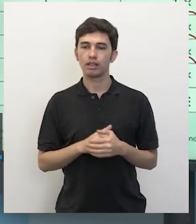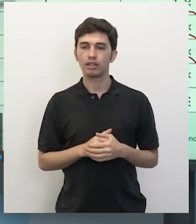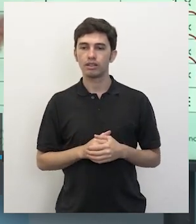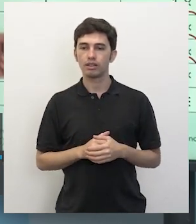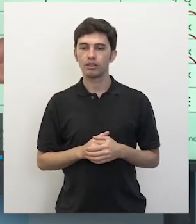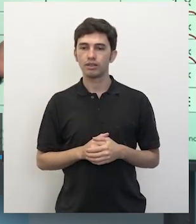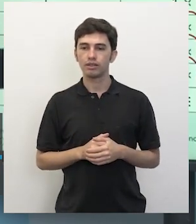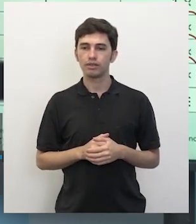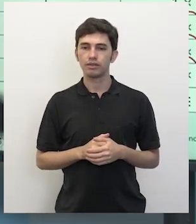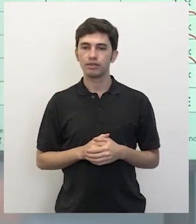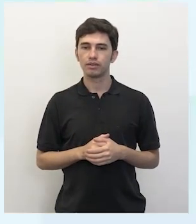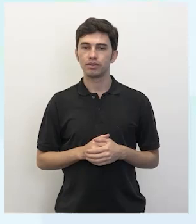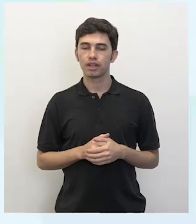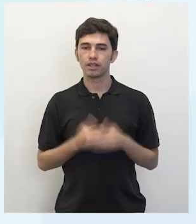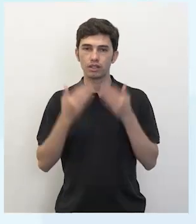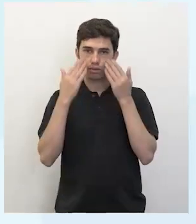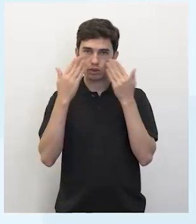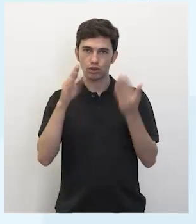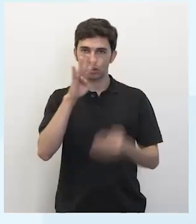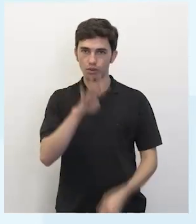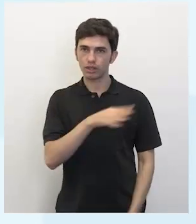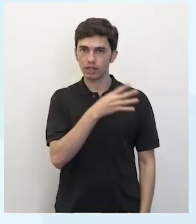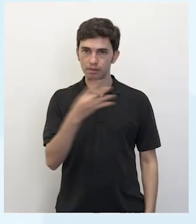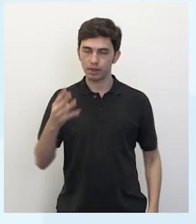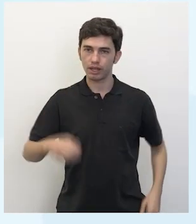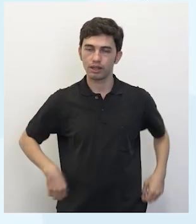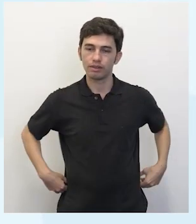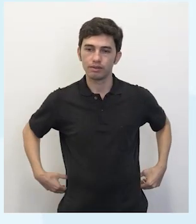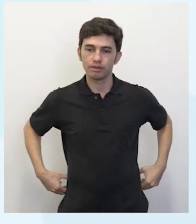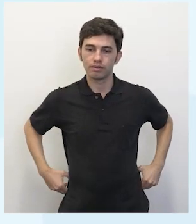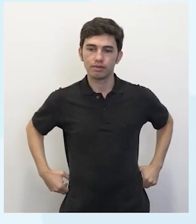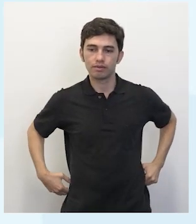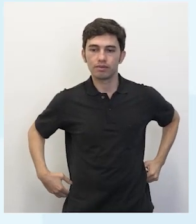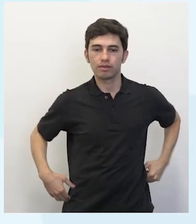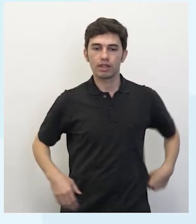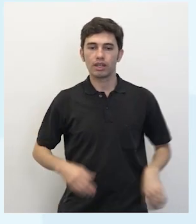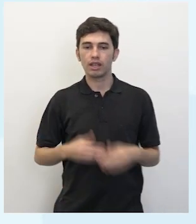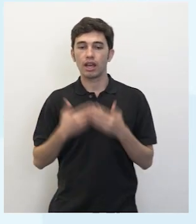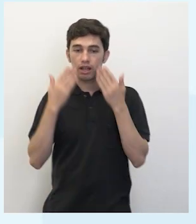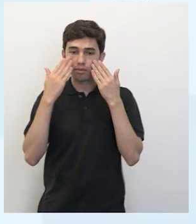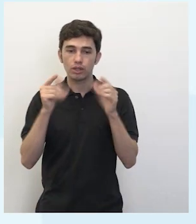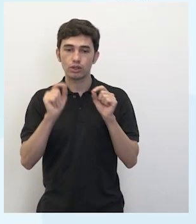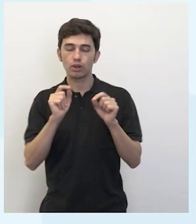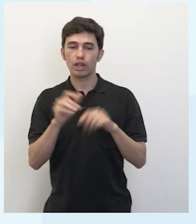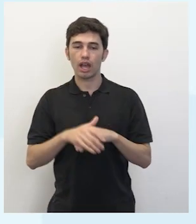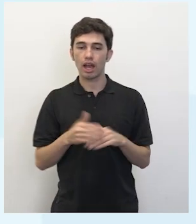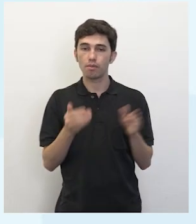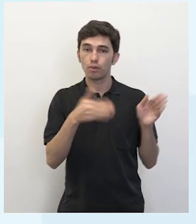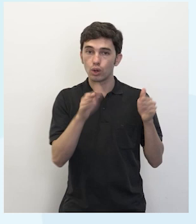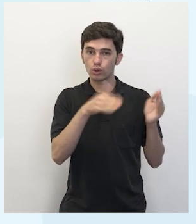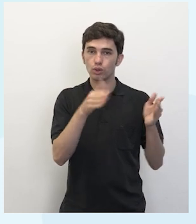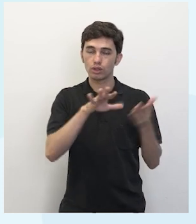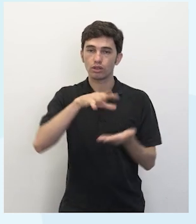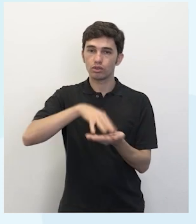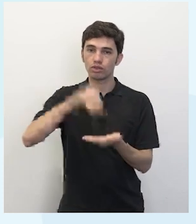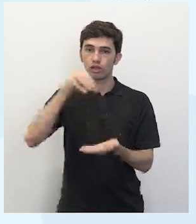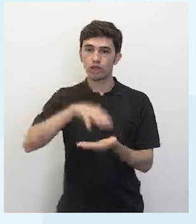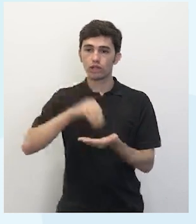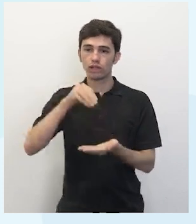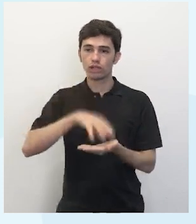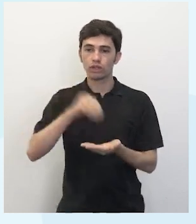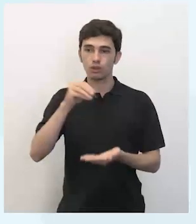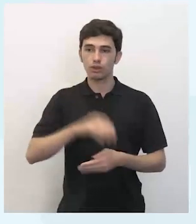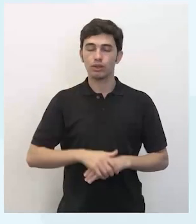incógnita, né? A gente apresentou uma tabela, tá ok? E nessa tabela ela consta o quê, tá? A produção de salgadinhos em função, né,